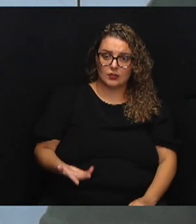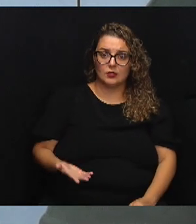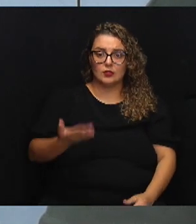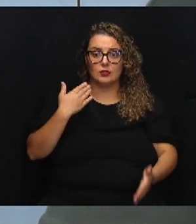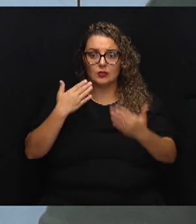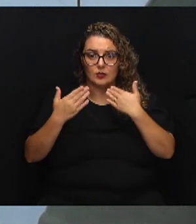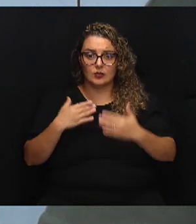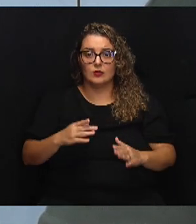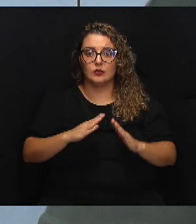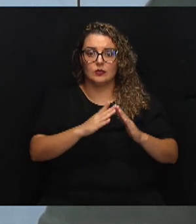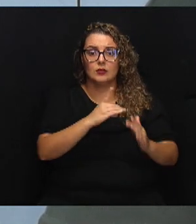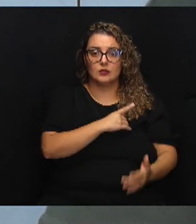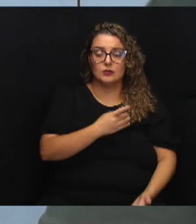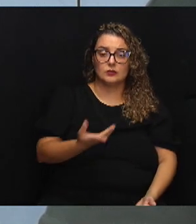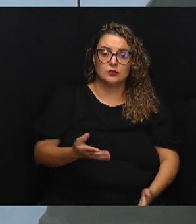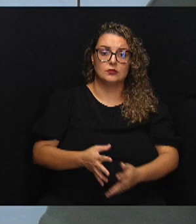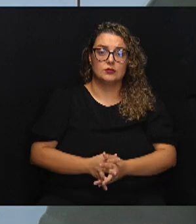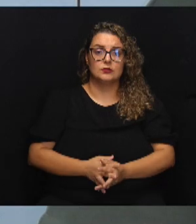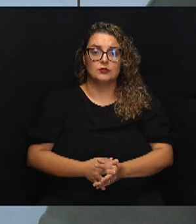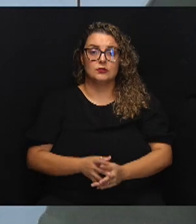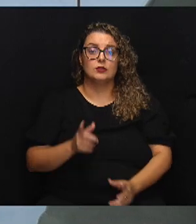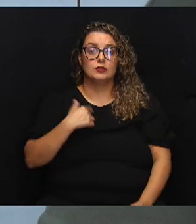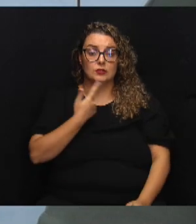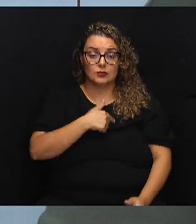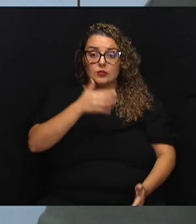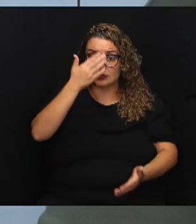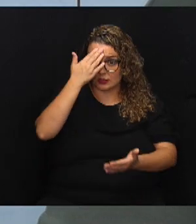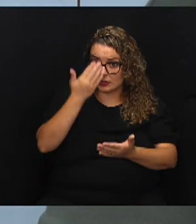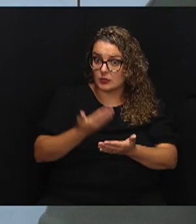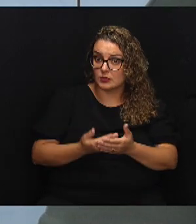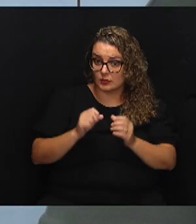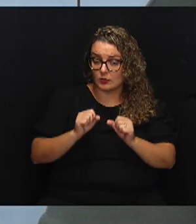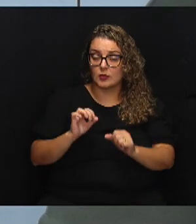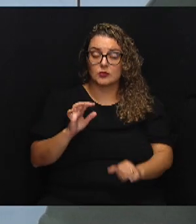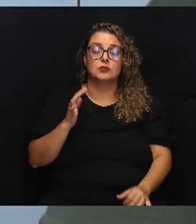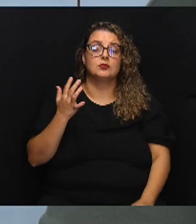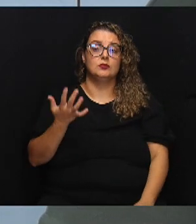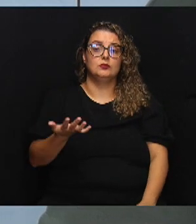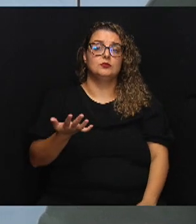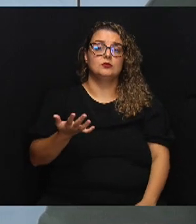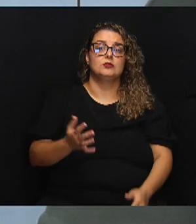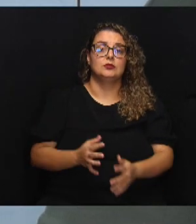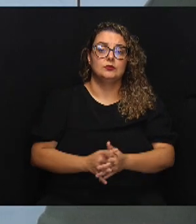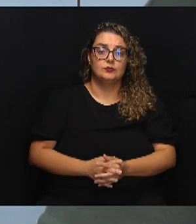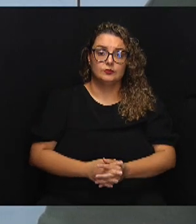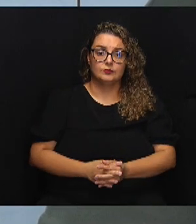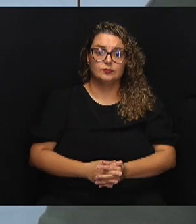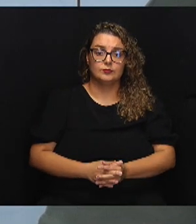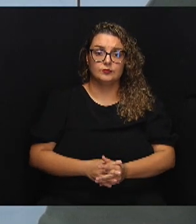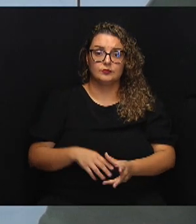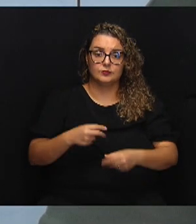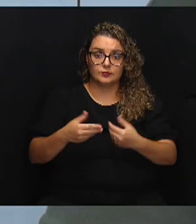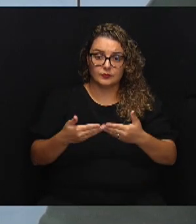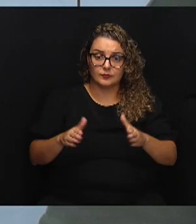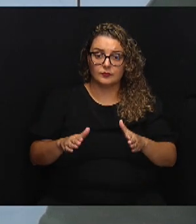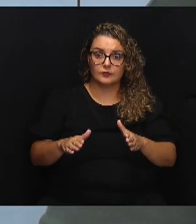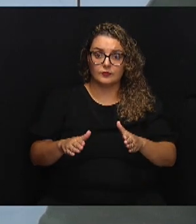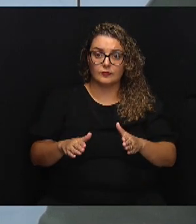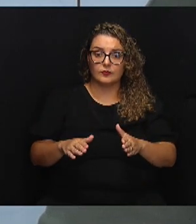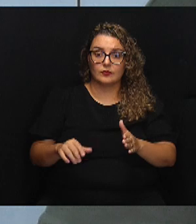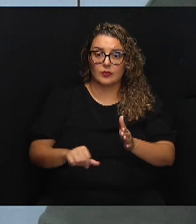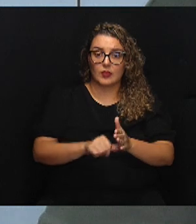o delegado, e a gente acredita que em breve aí poderá acontecer a inauguração